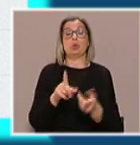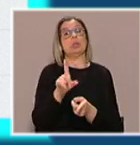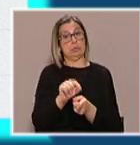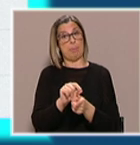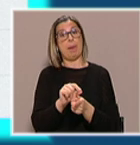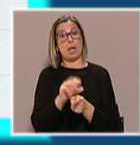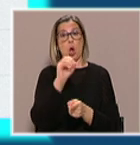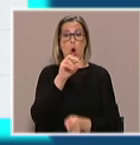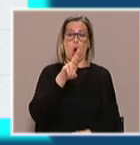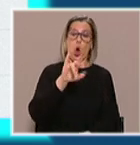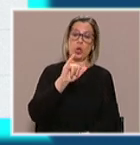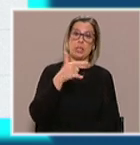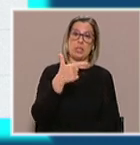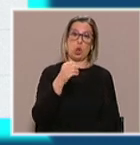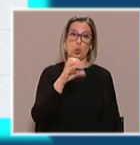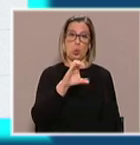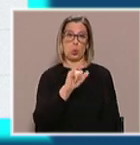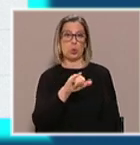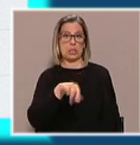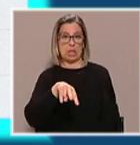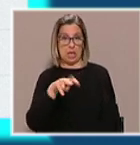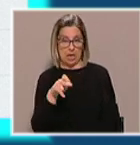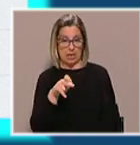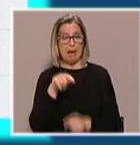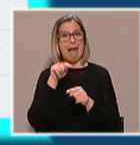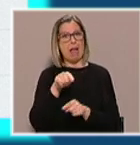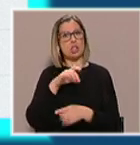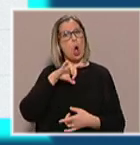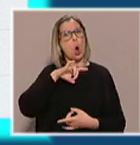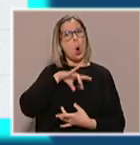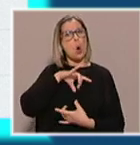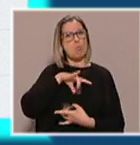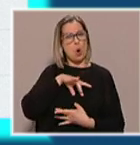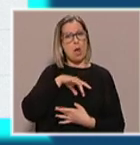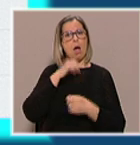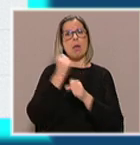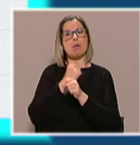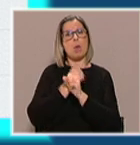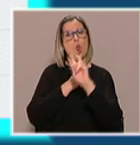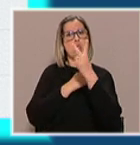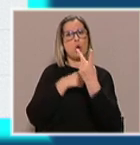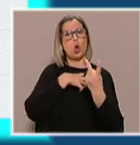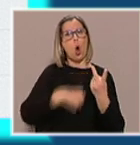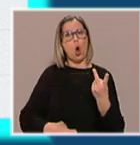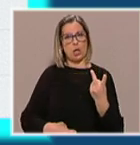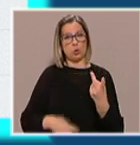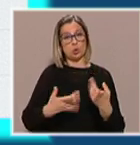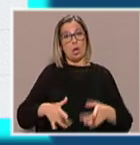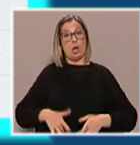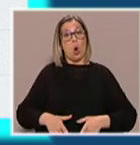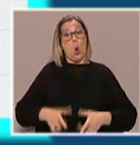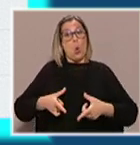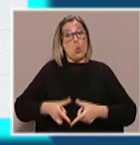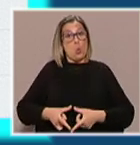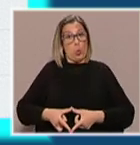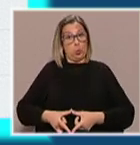caso da ocitocina e verificamos que esta hormona atua em 2 órgãos, quer no útero,